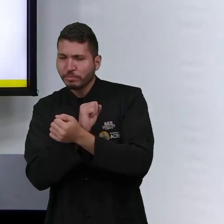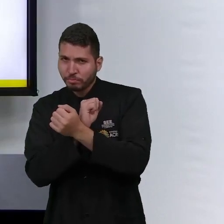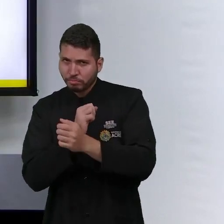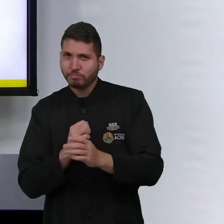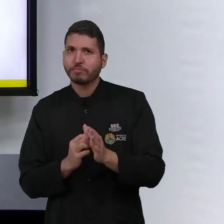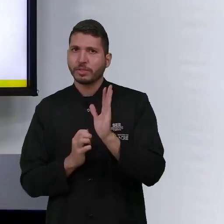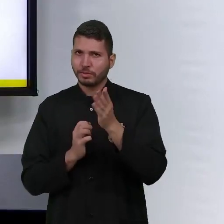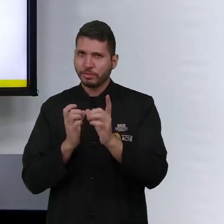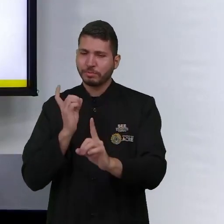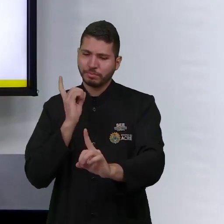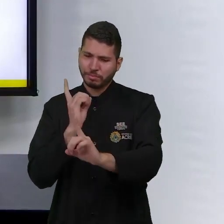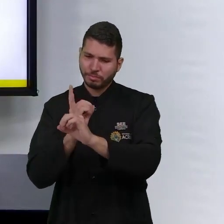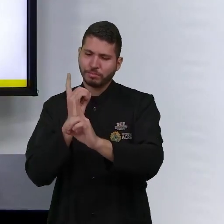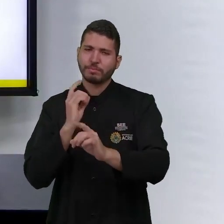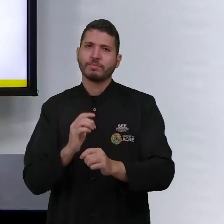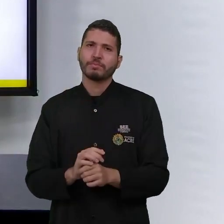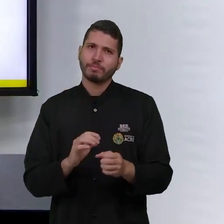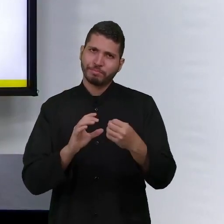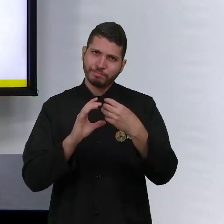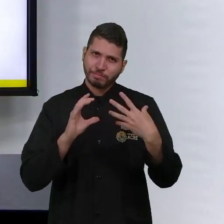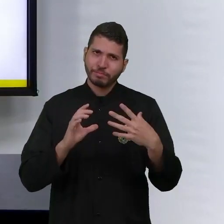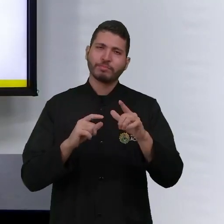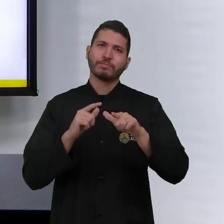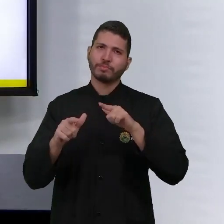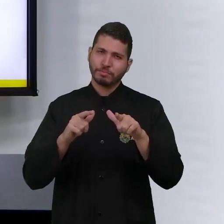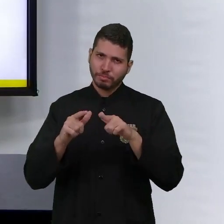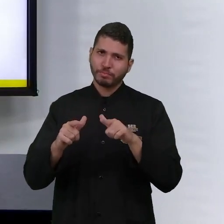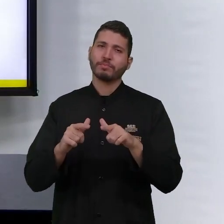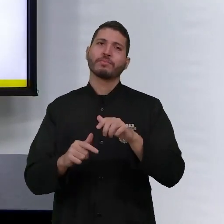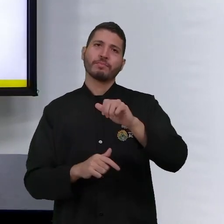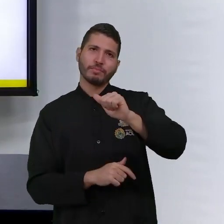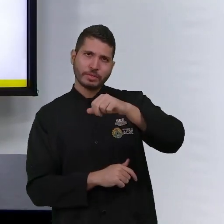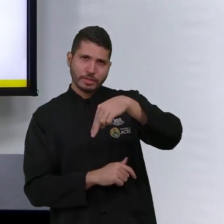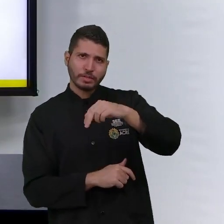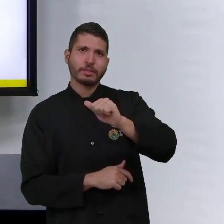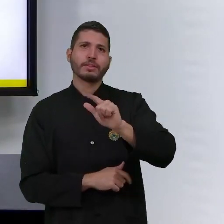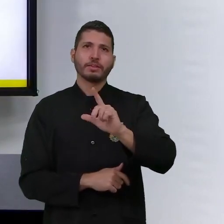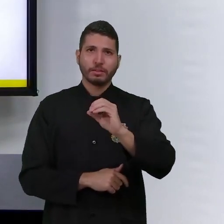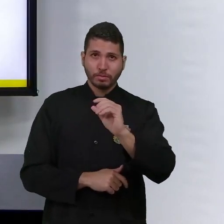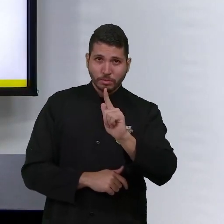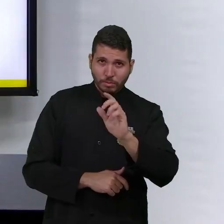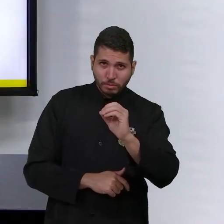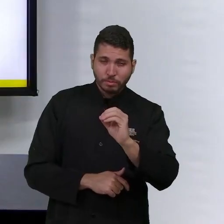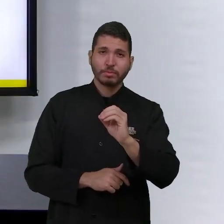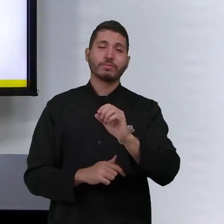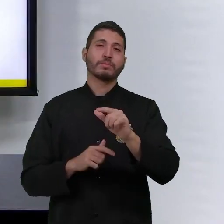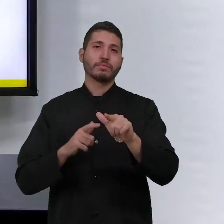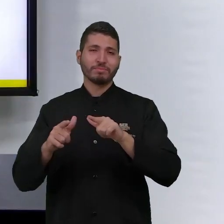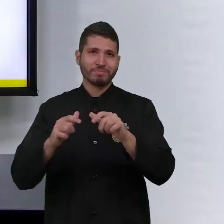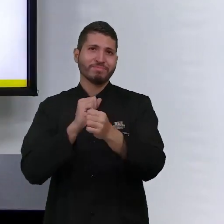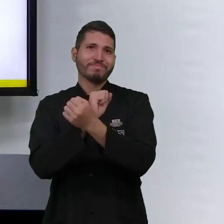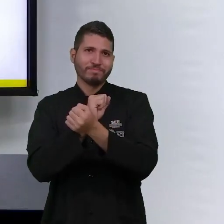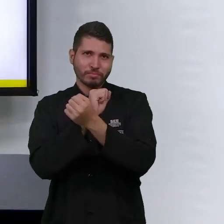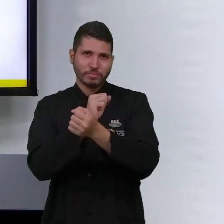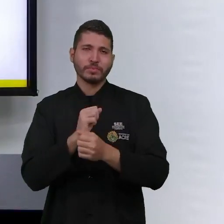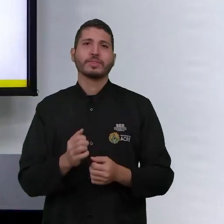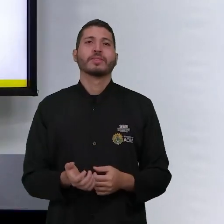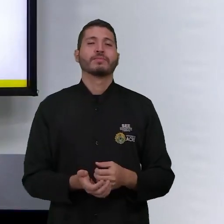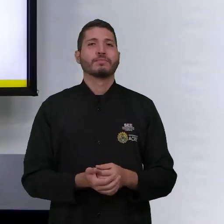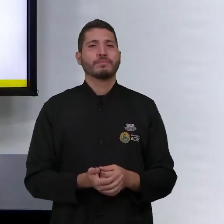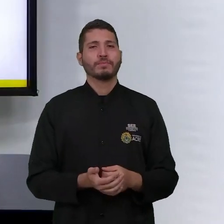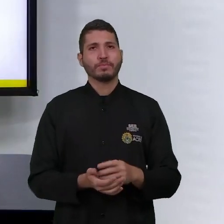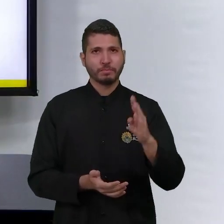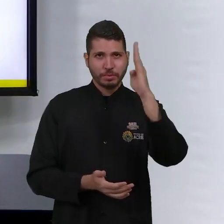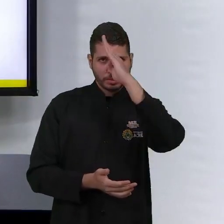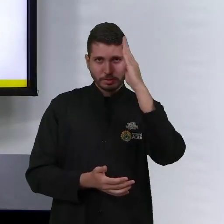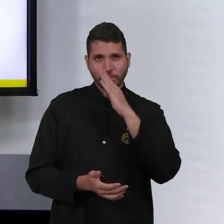e configurando aí trabalho análogo à escravidão. Escravidão moderna. Isso existe, infelizmente, no nosso país